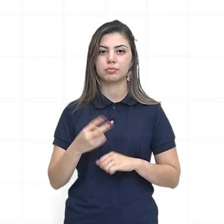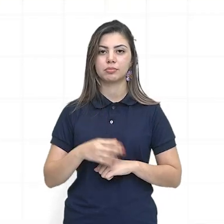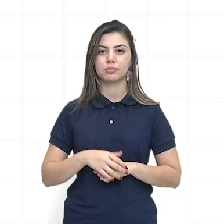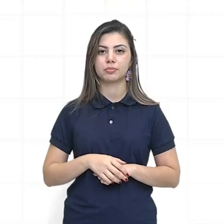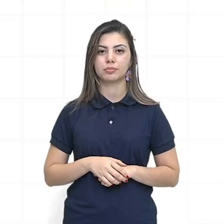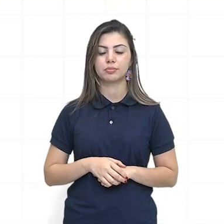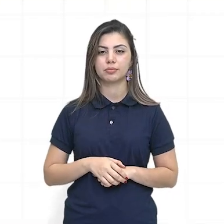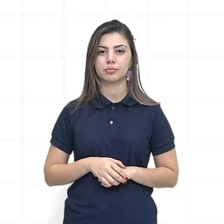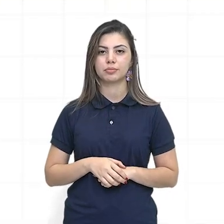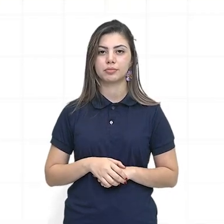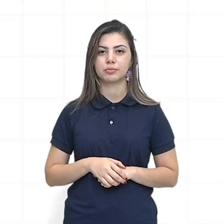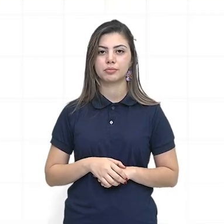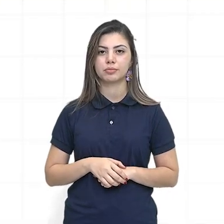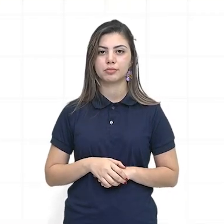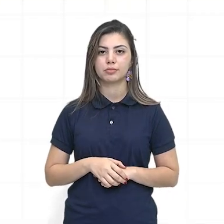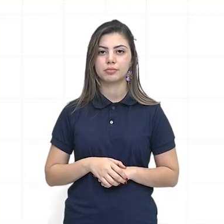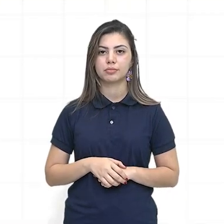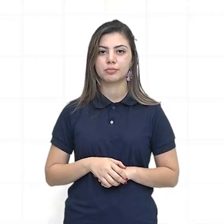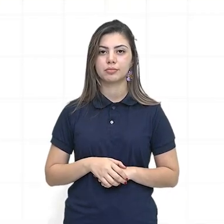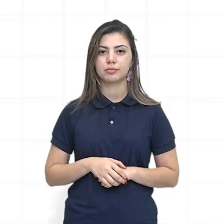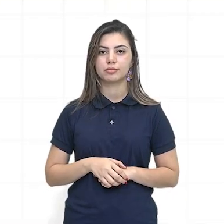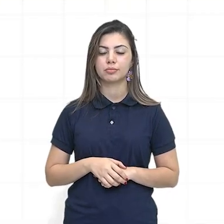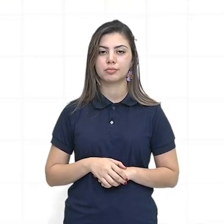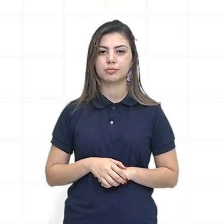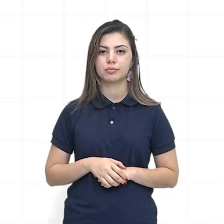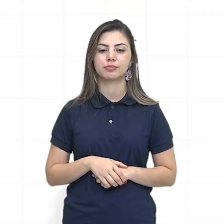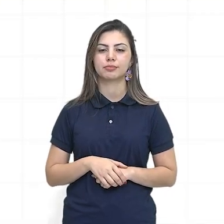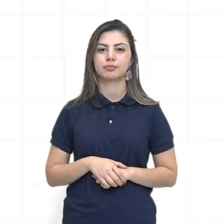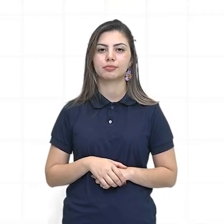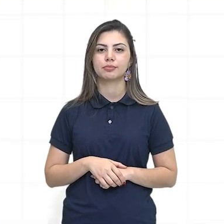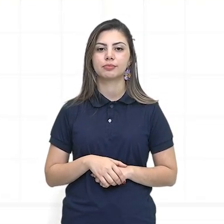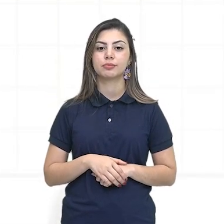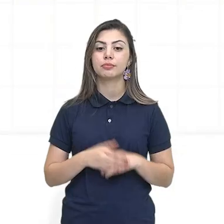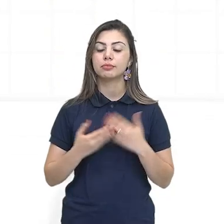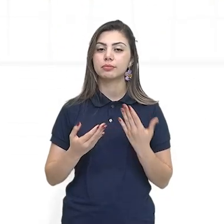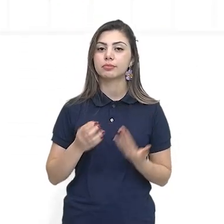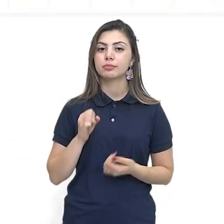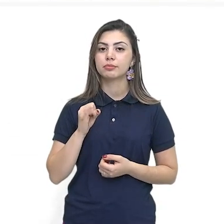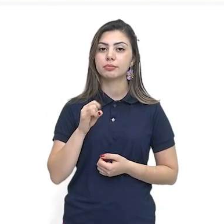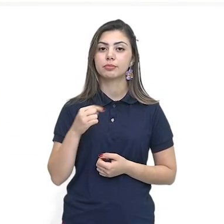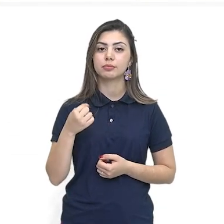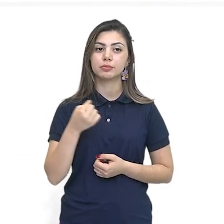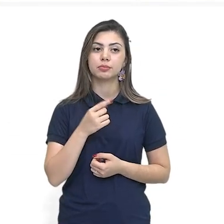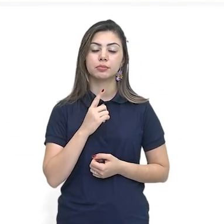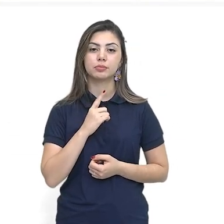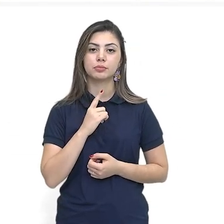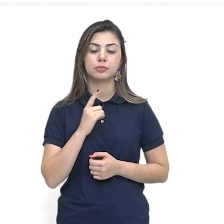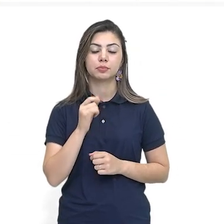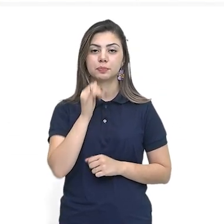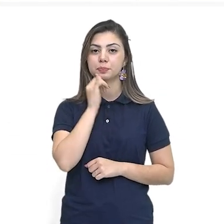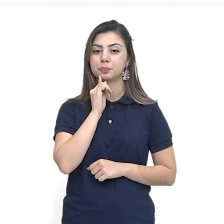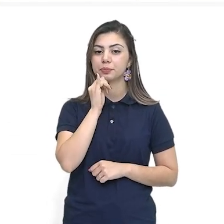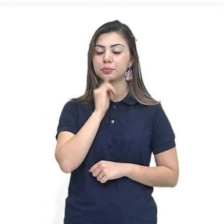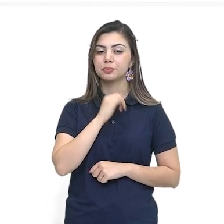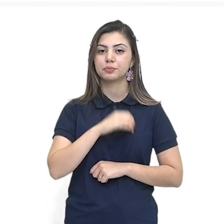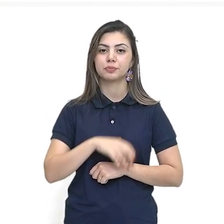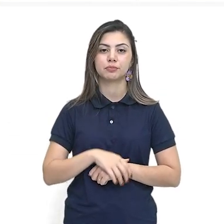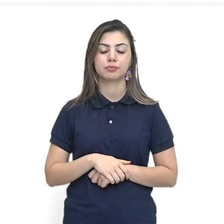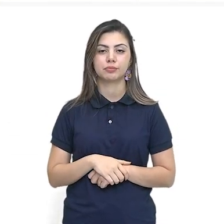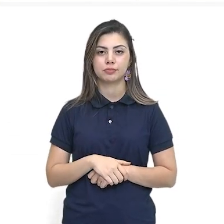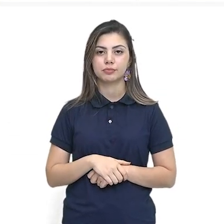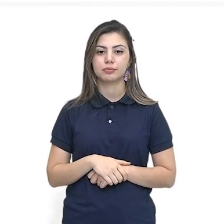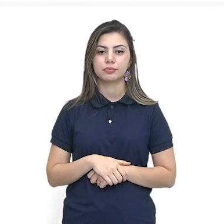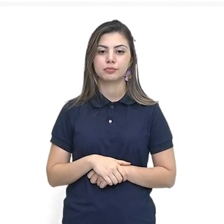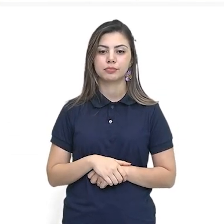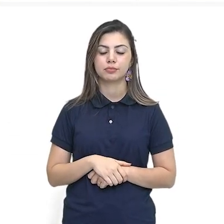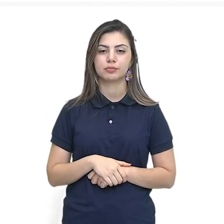3 vezes 2. Da mesma forma, né, se nós tivéssemos a seguinte situação, vamos supor,